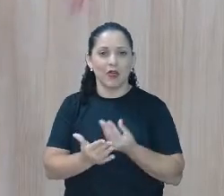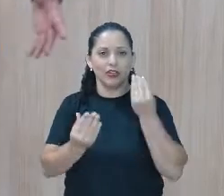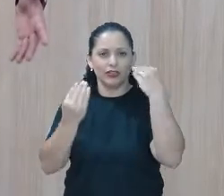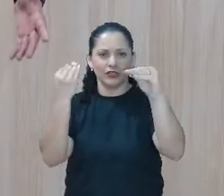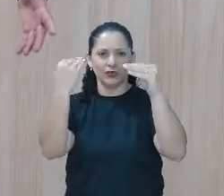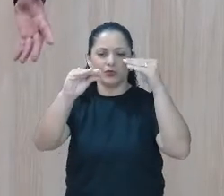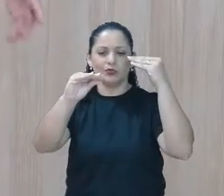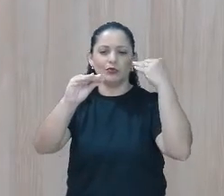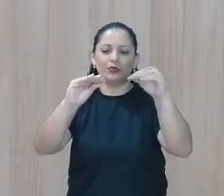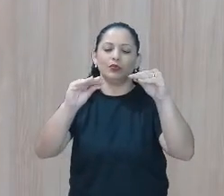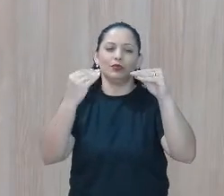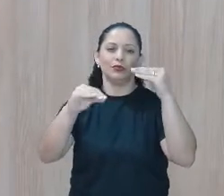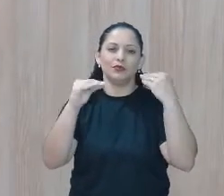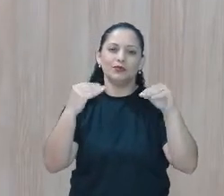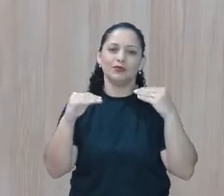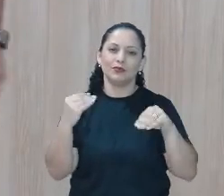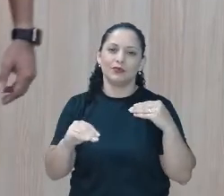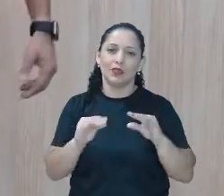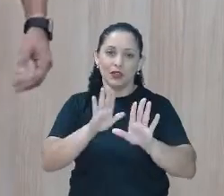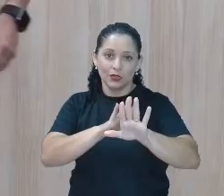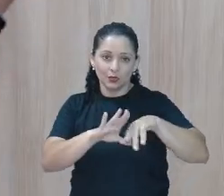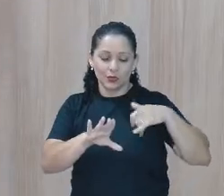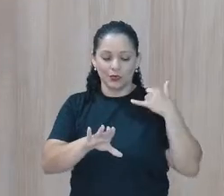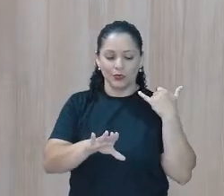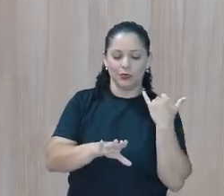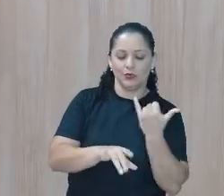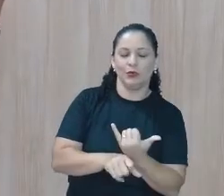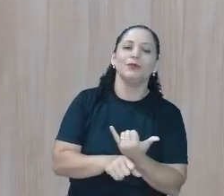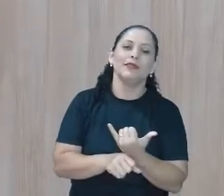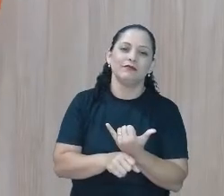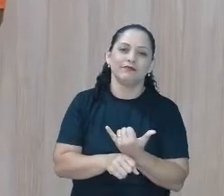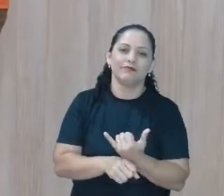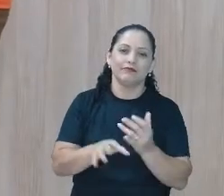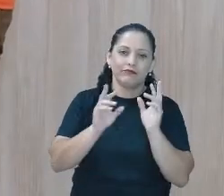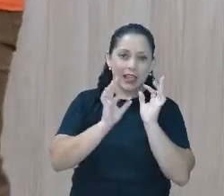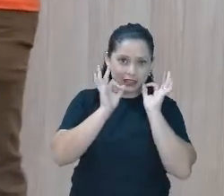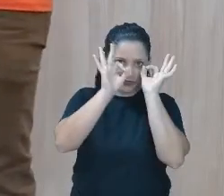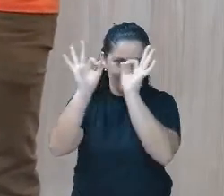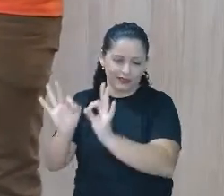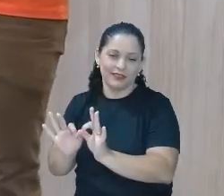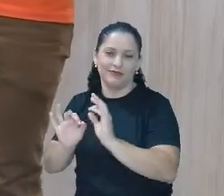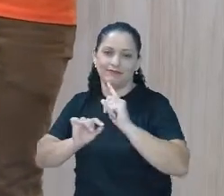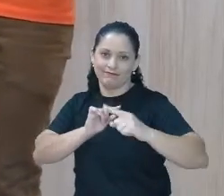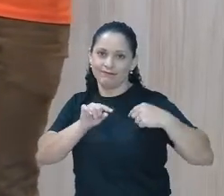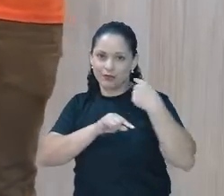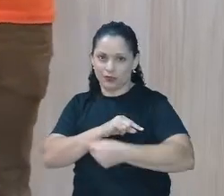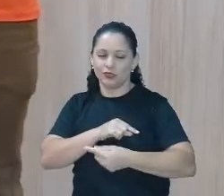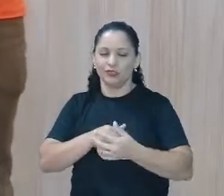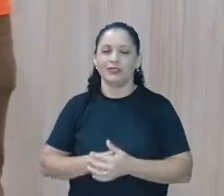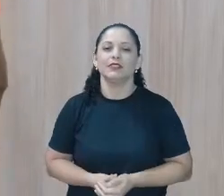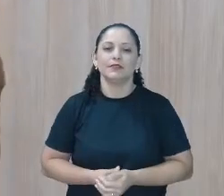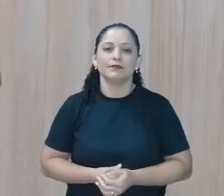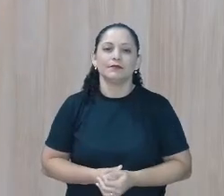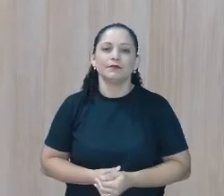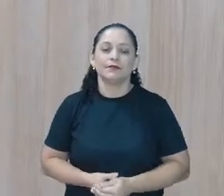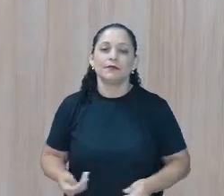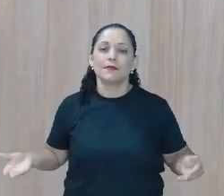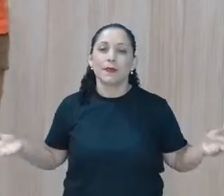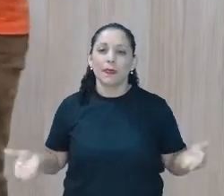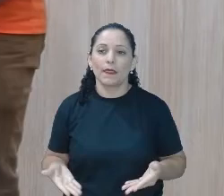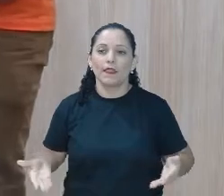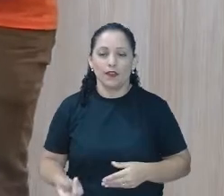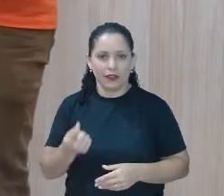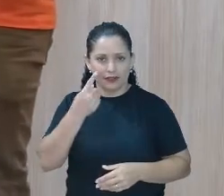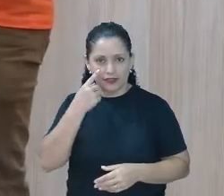nosso canal do YouTube, tá bom? Então, você pode conferir lá e verificar depois. Então, pode notar que é o que eu acabei de falar para